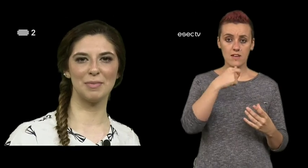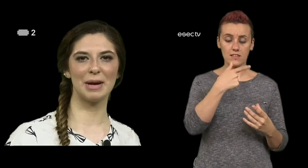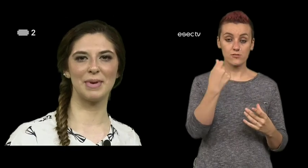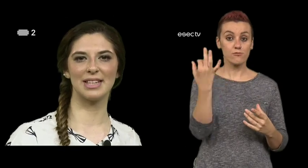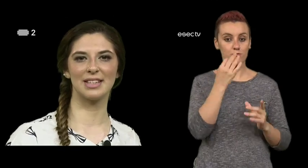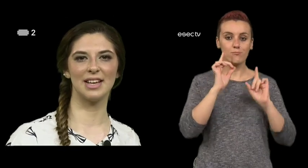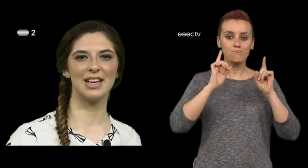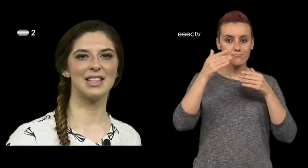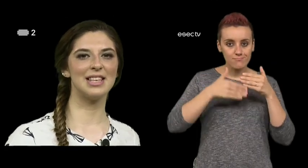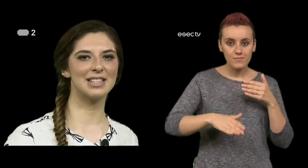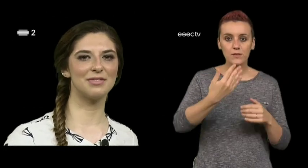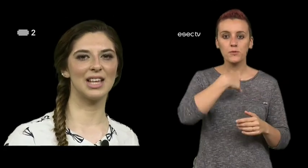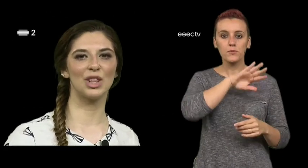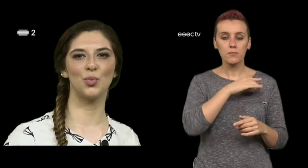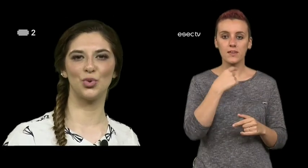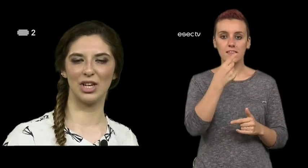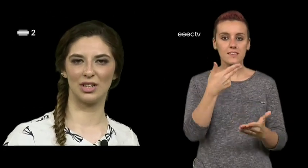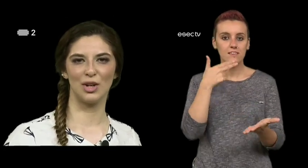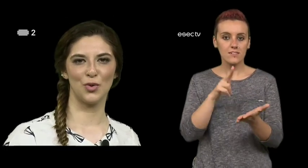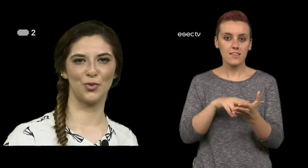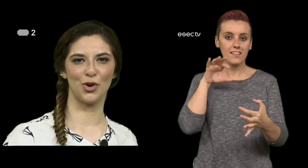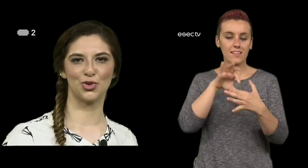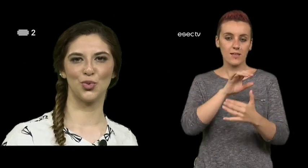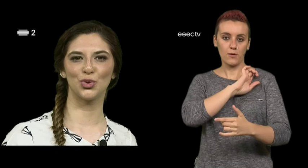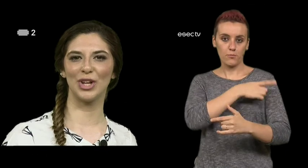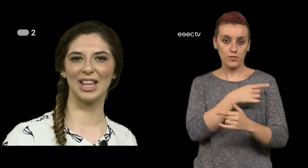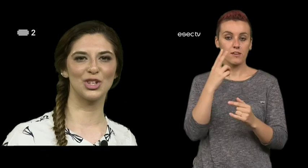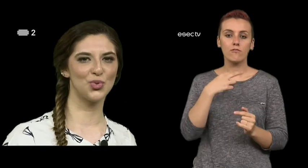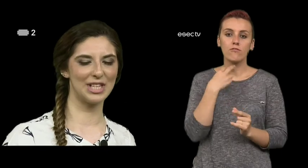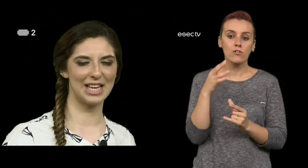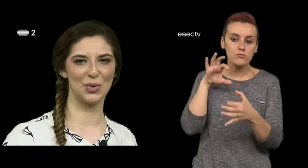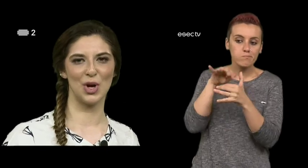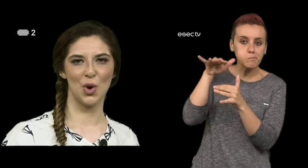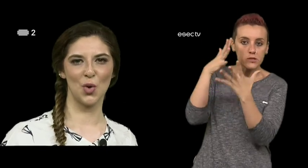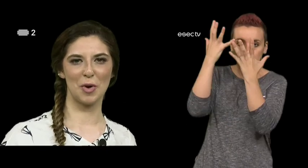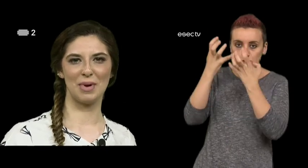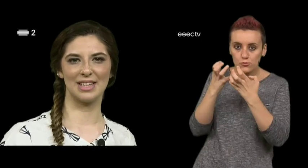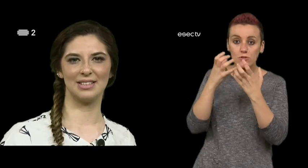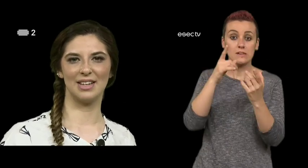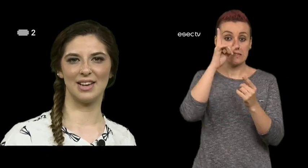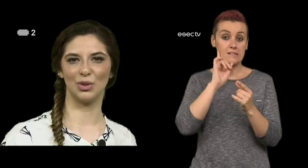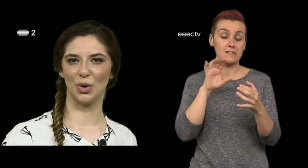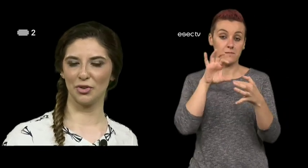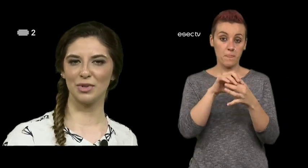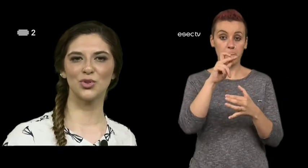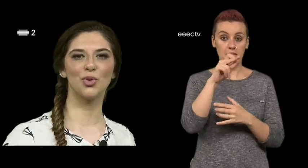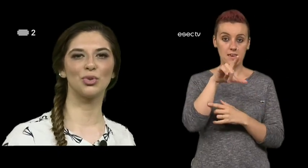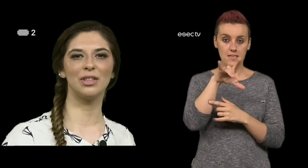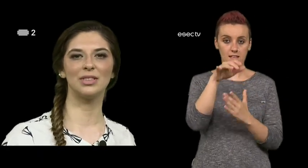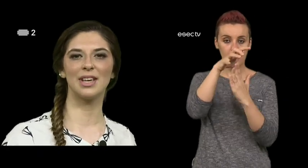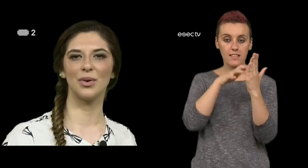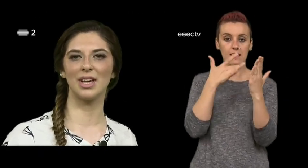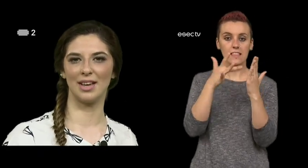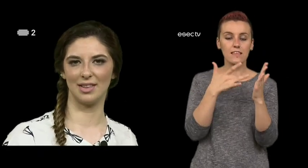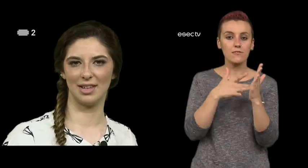em Coimbra a peça Diz a Verdade ao Poder, Vozes do Outro Lado da Escuridão, uma peça de Ariel Dorfman sobre o